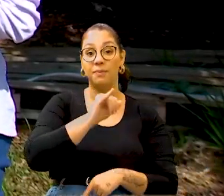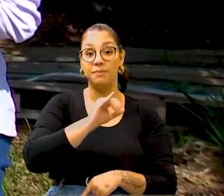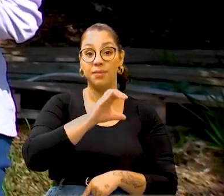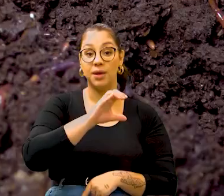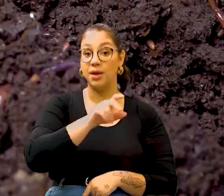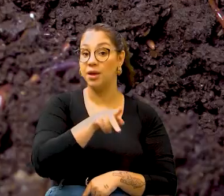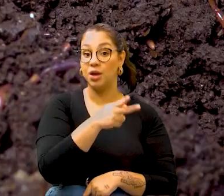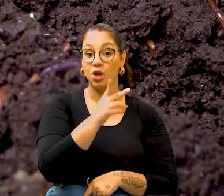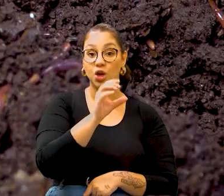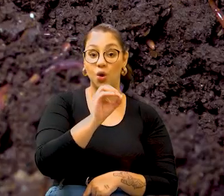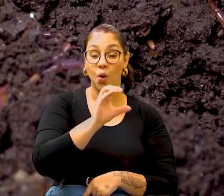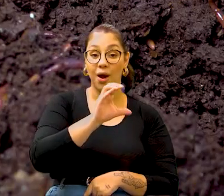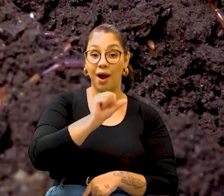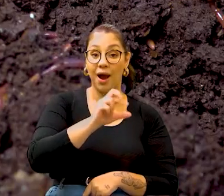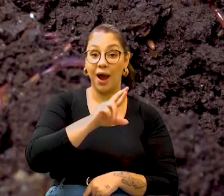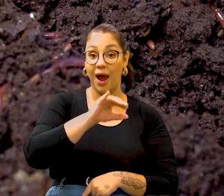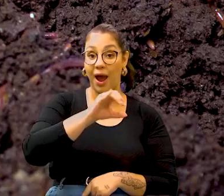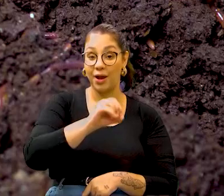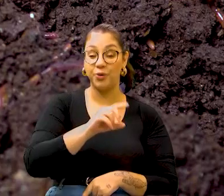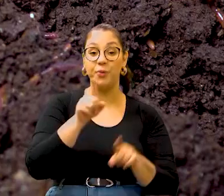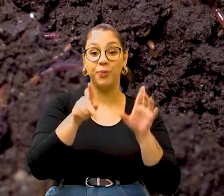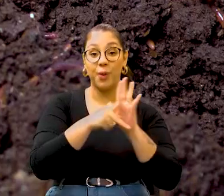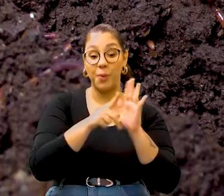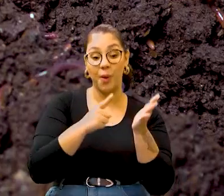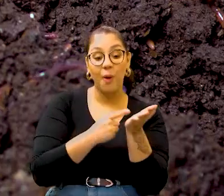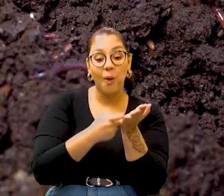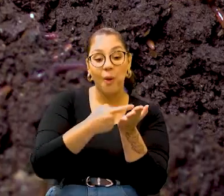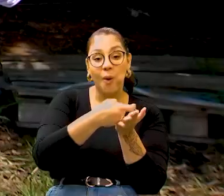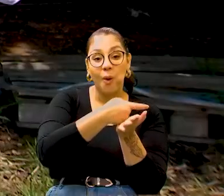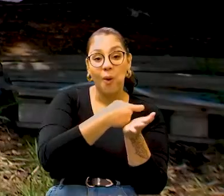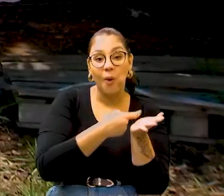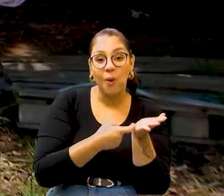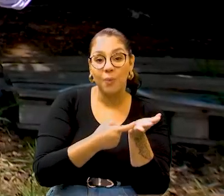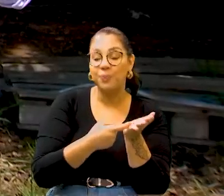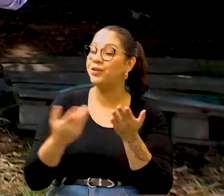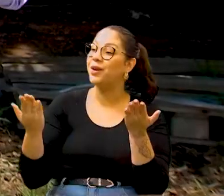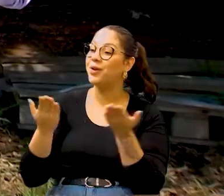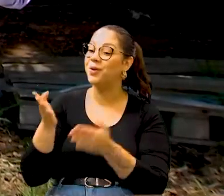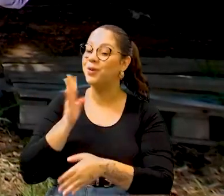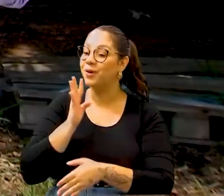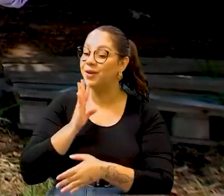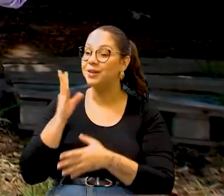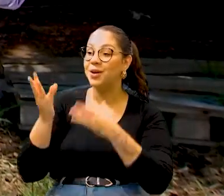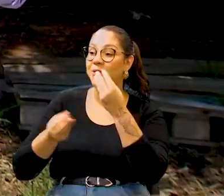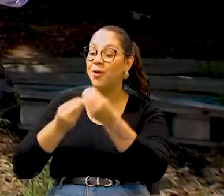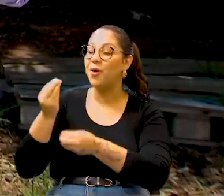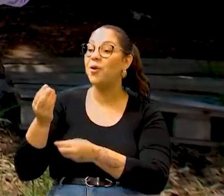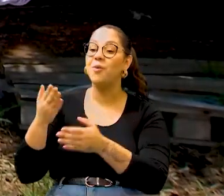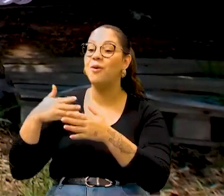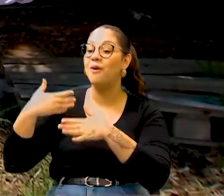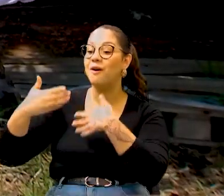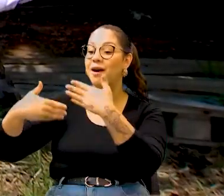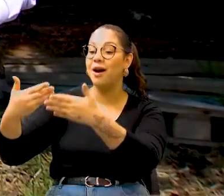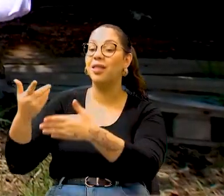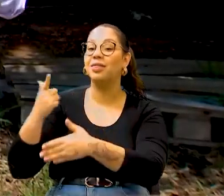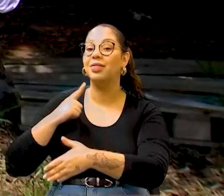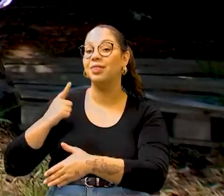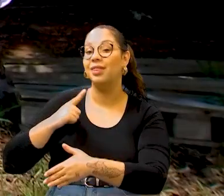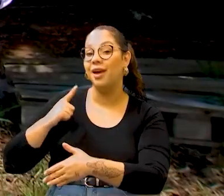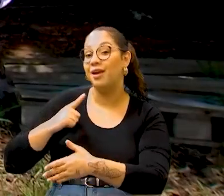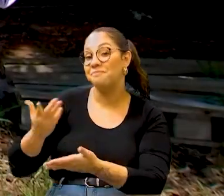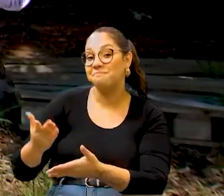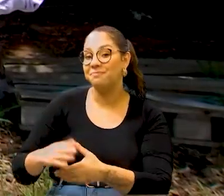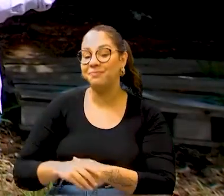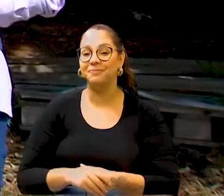que a gente chama de minhocário ou composteira doméstica. Então a gente agora vai conhecer como que é feito todo o processo em